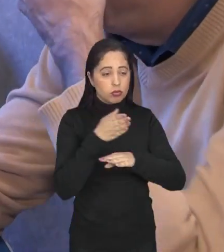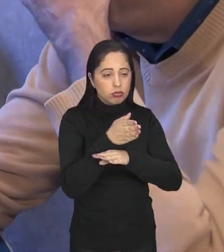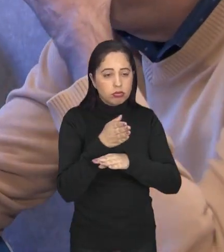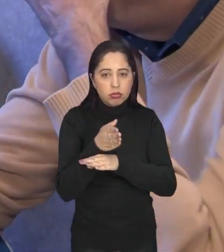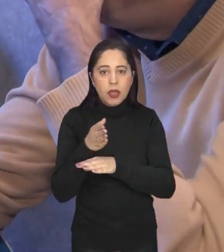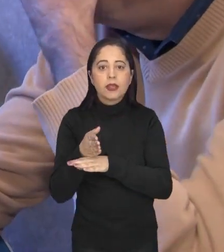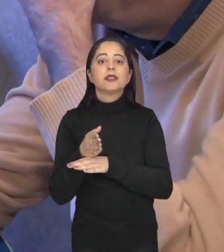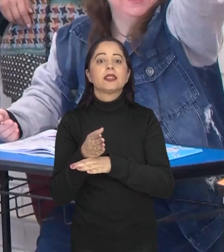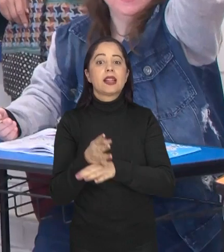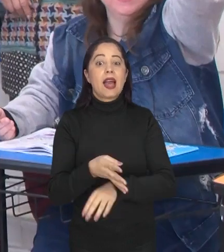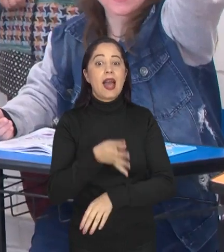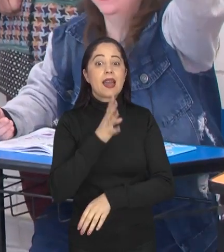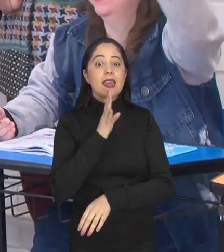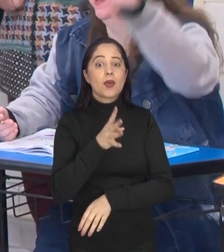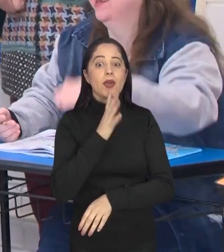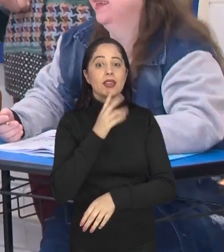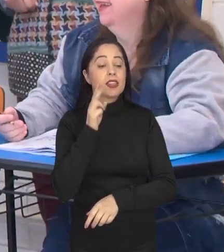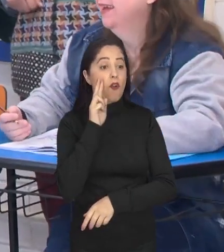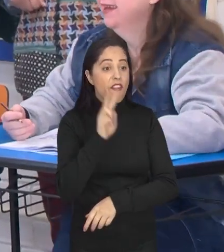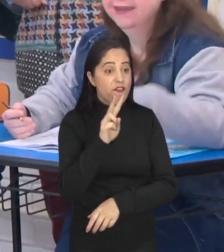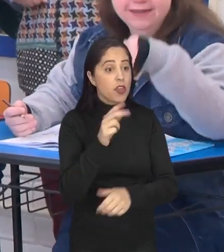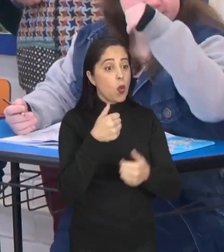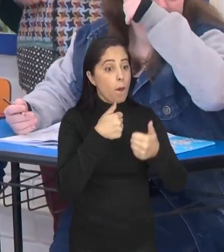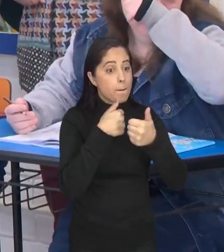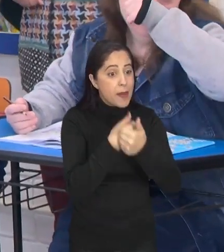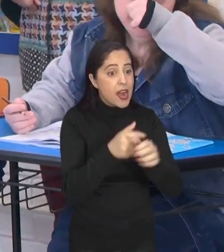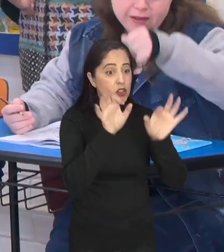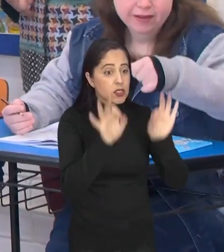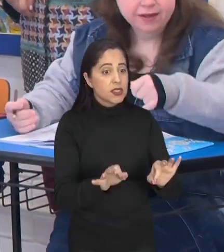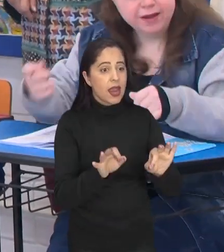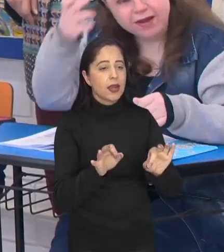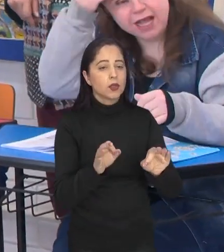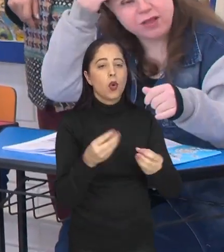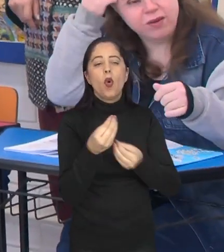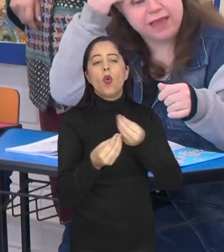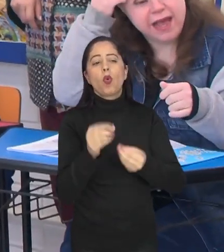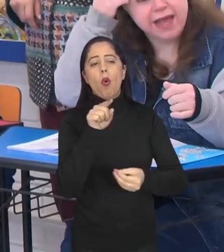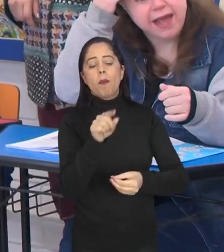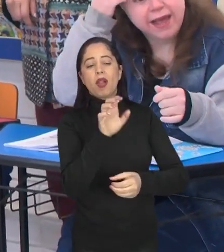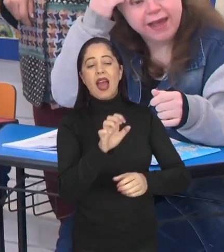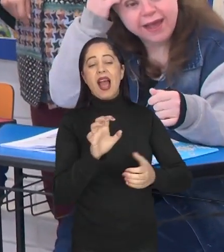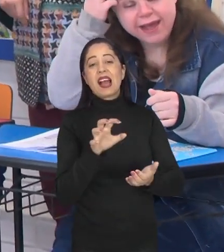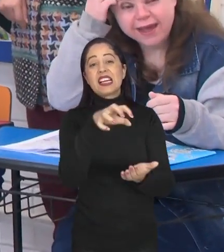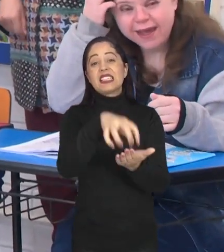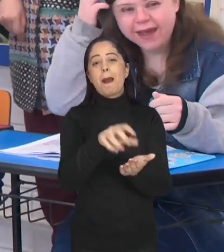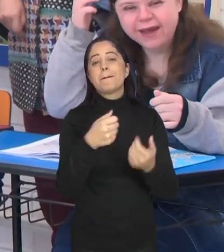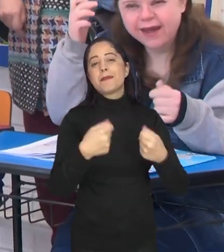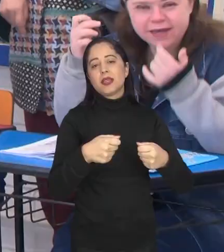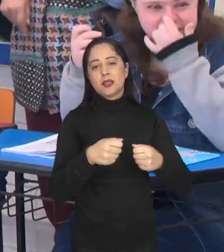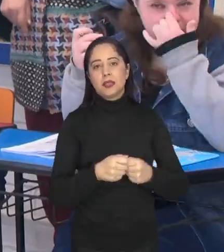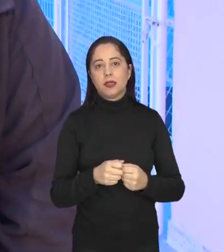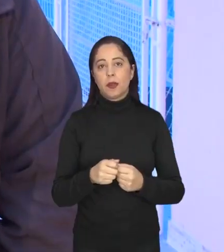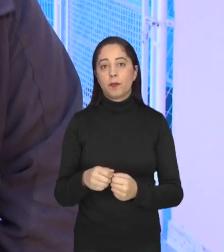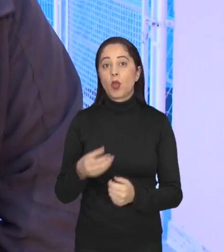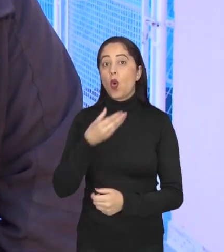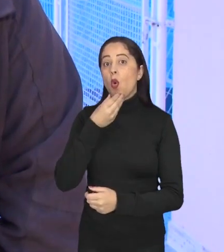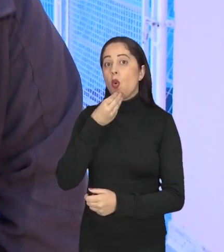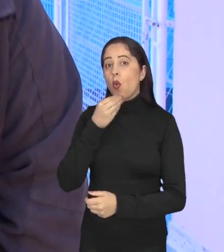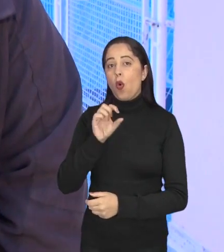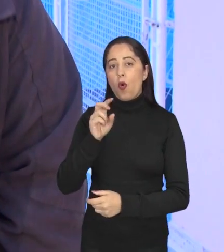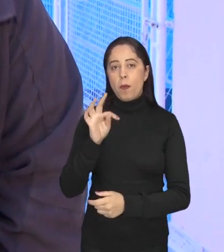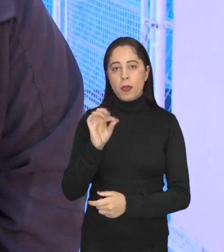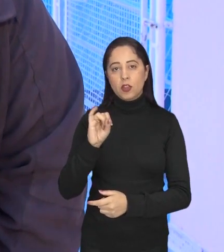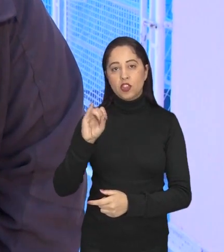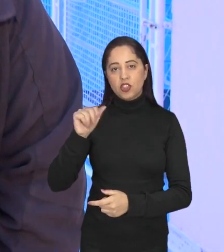e Amélia Naomi e serviu para que os parlamentares também acompanhassem de perto as necessidades da entidade. O grupo